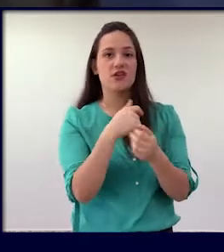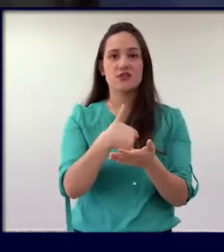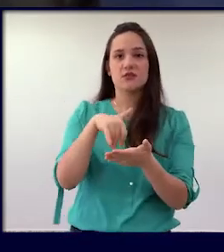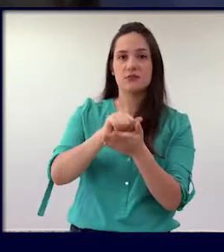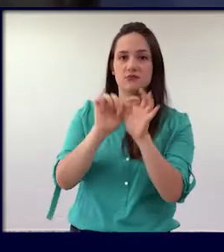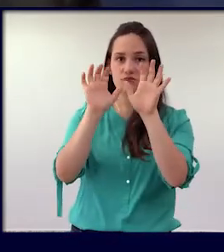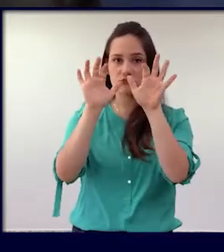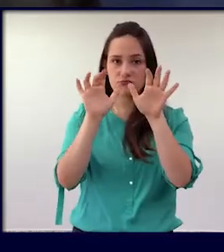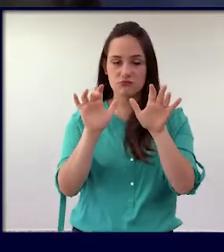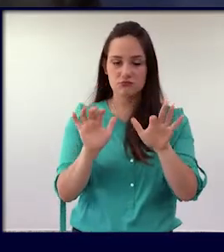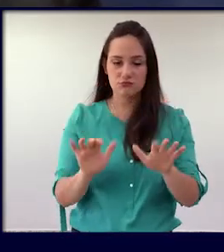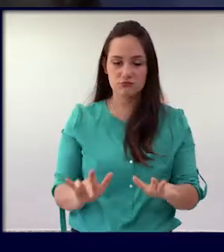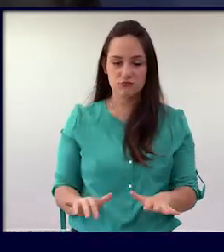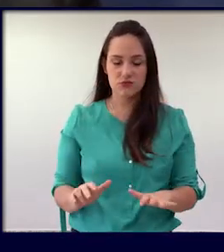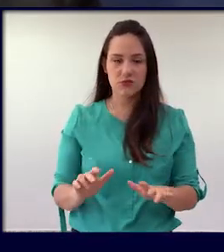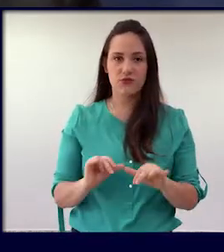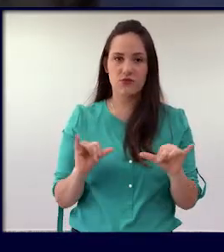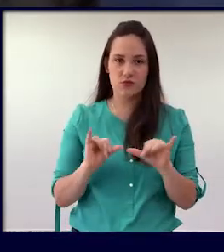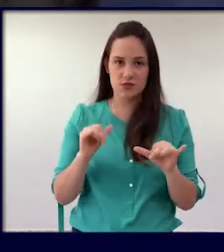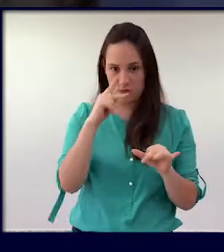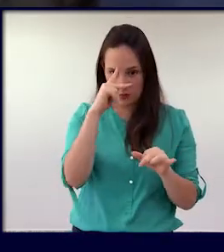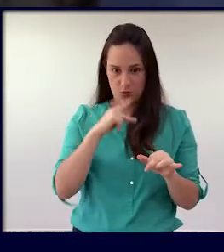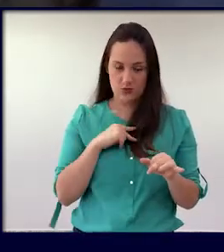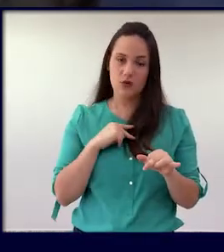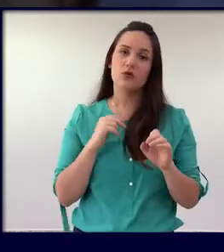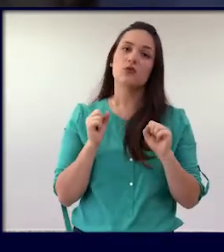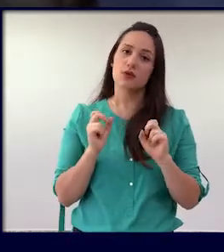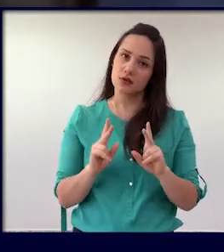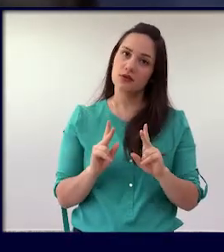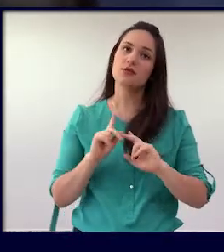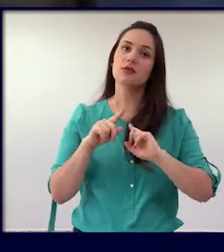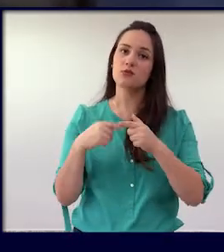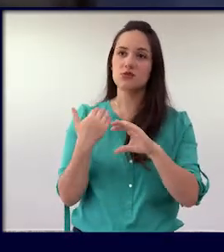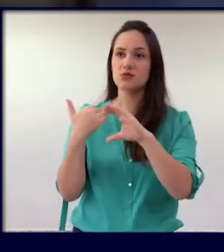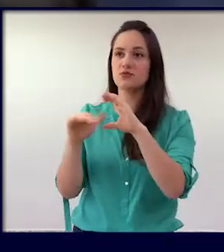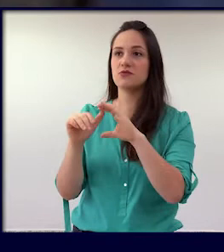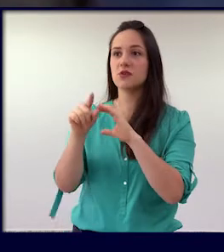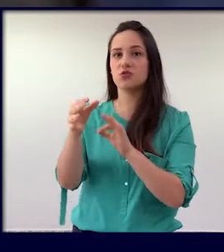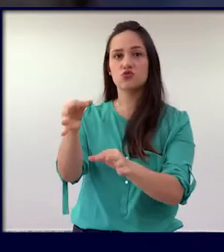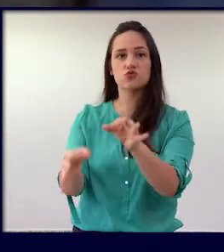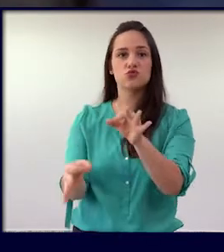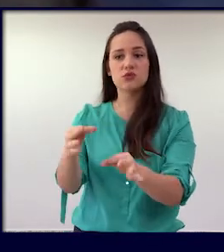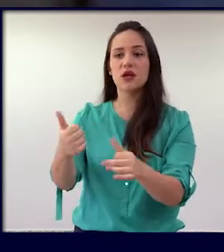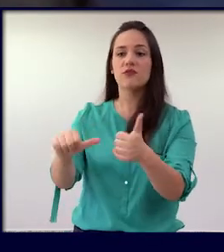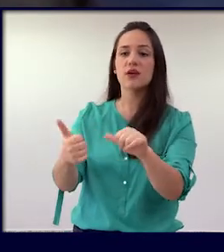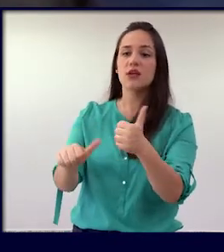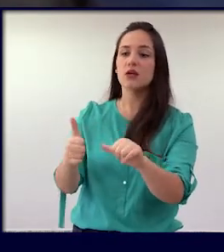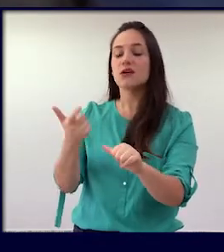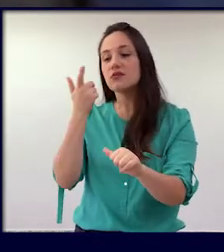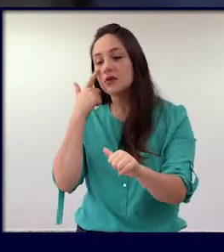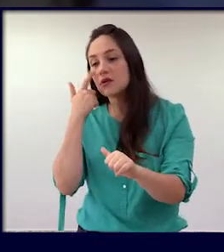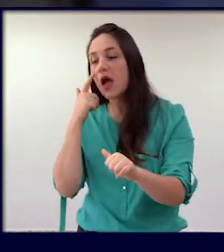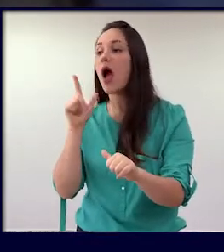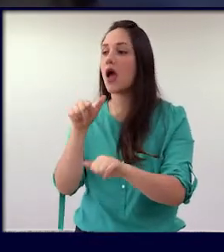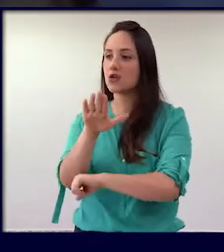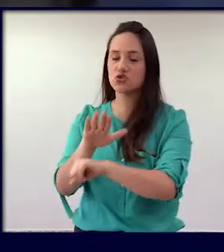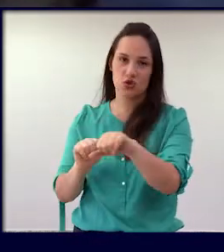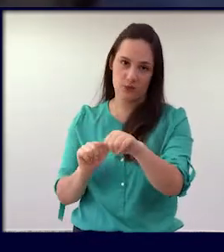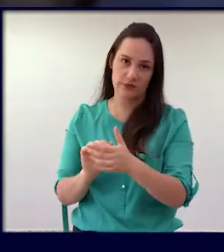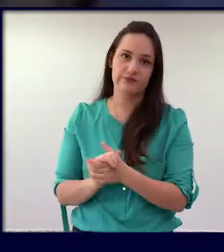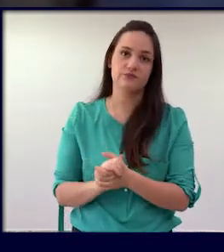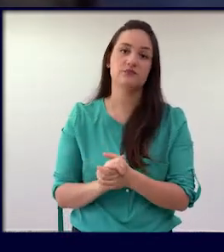e preencher um formulário. Esse formulário ele vai ser encaminhado ao respectivo juiz de cartório eleitoral, que fará